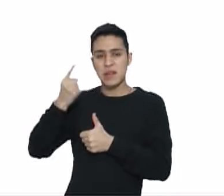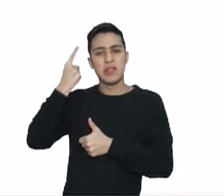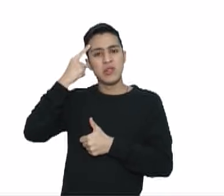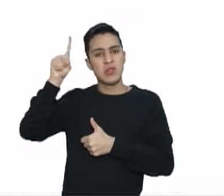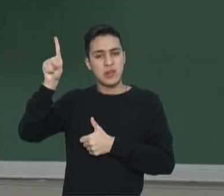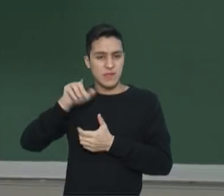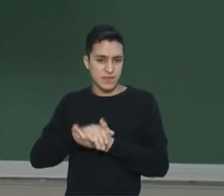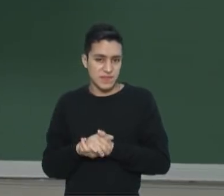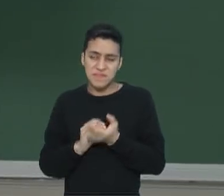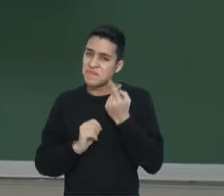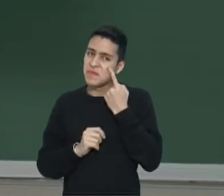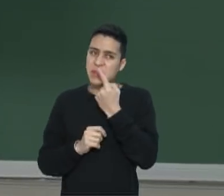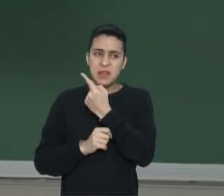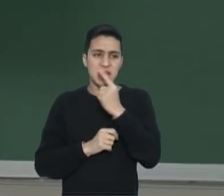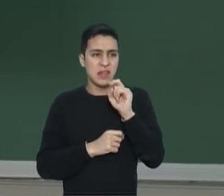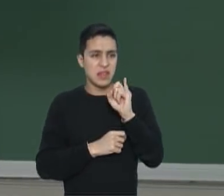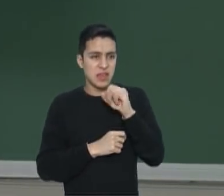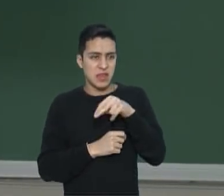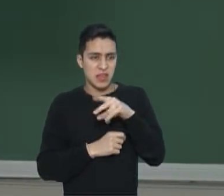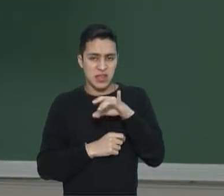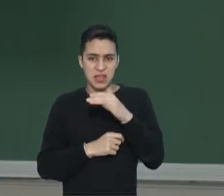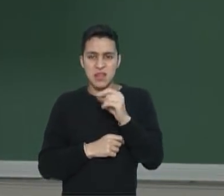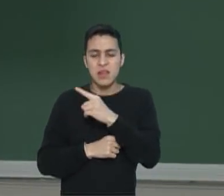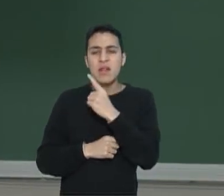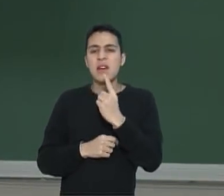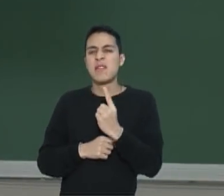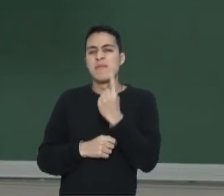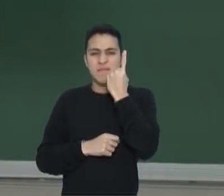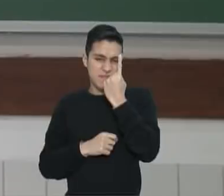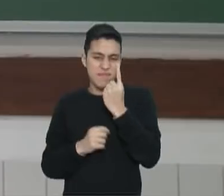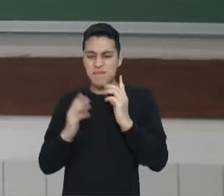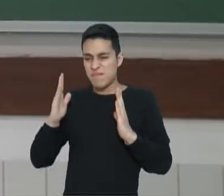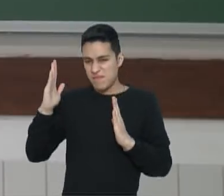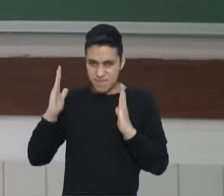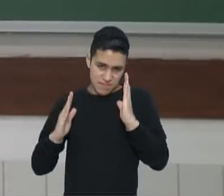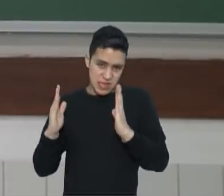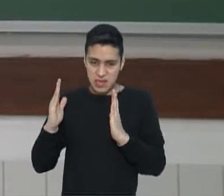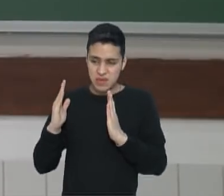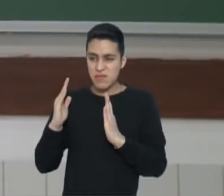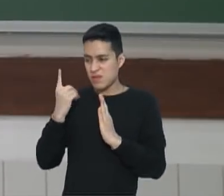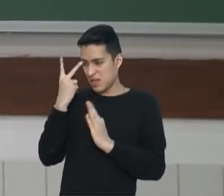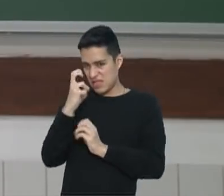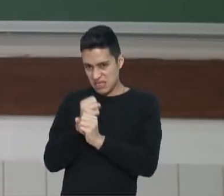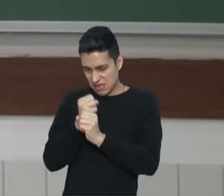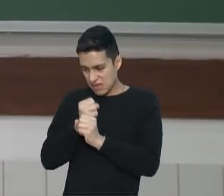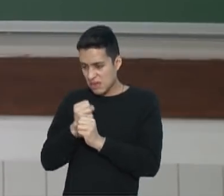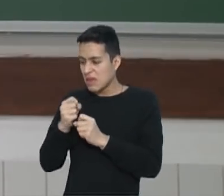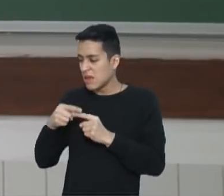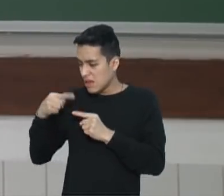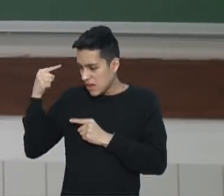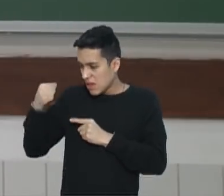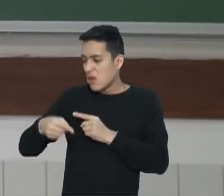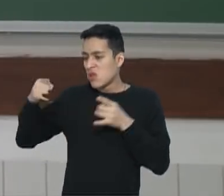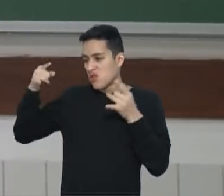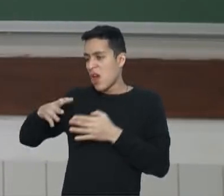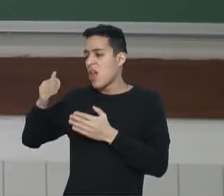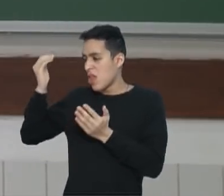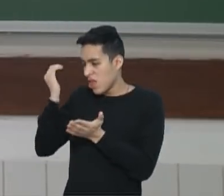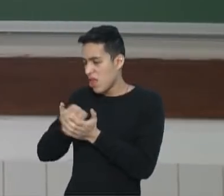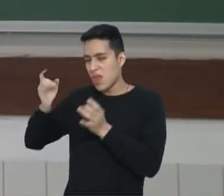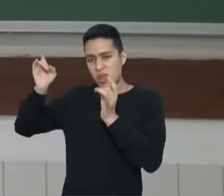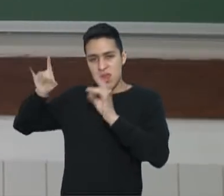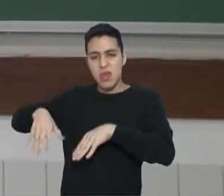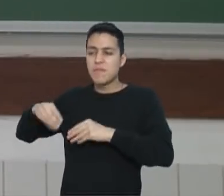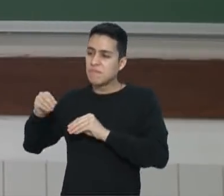indicção no primeiro ano do ciclo de 15 anos. Então, após dado esse ciclo, eles abandonaram aquela